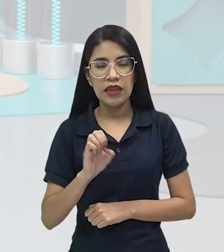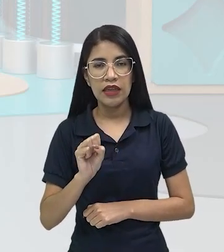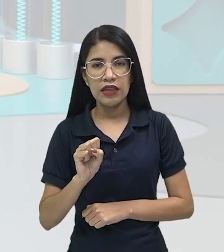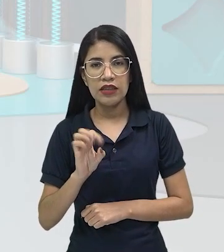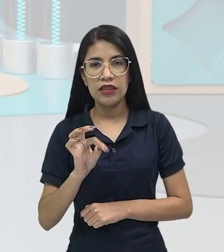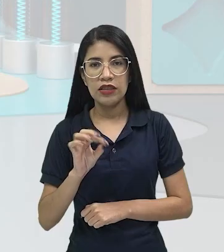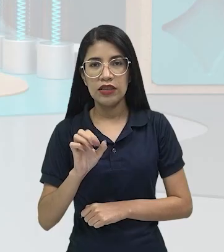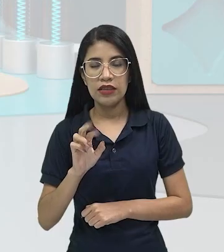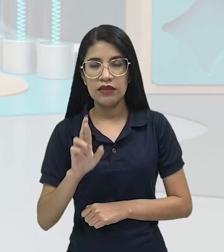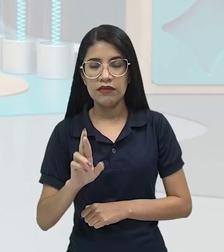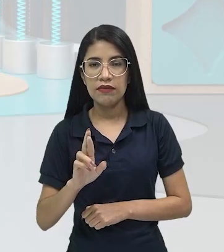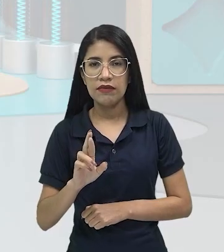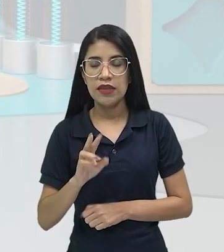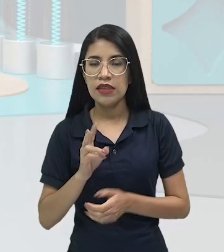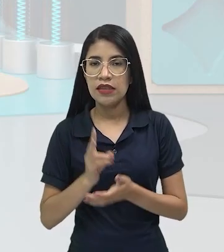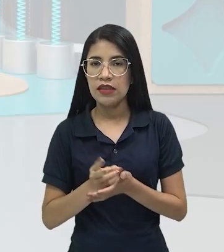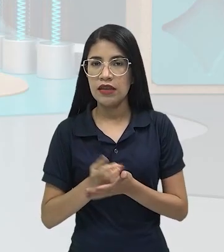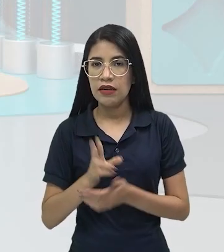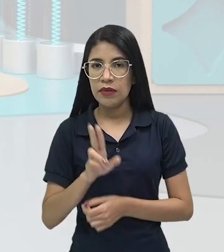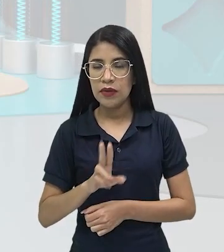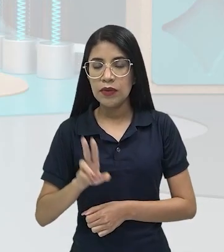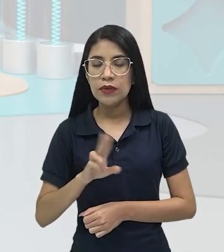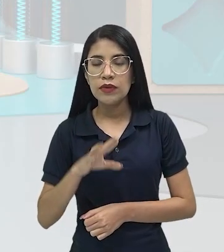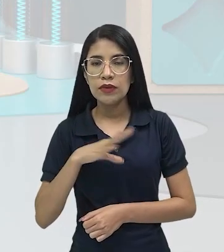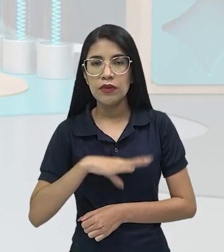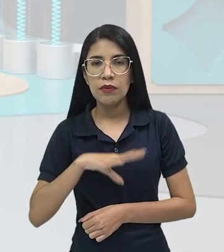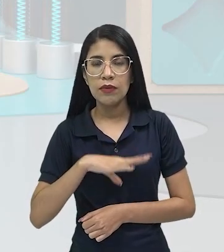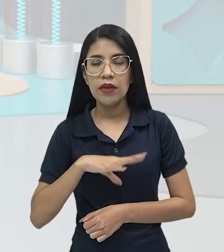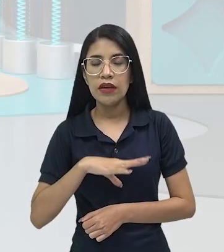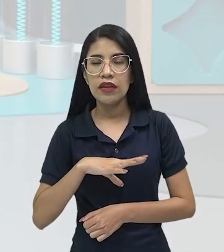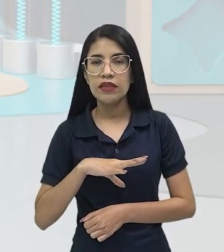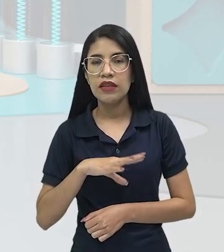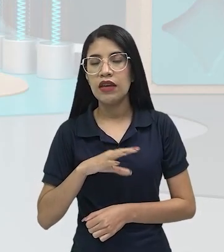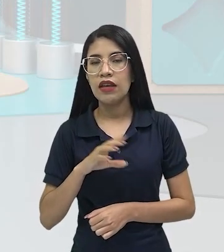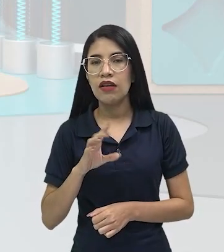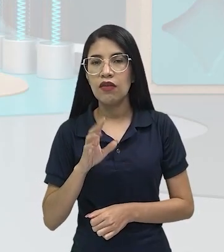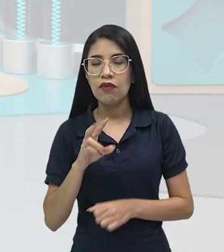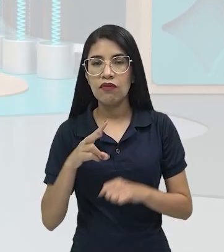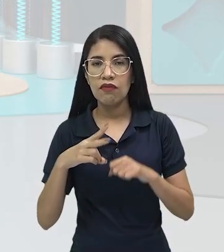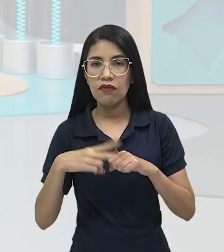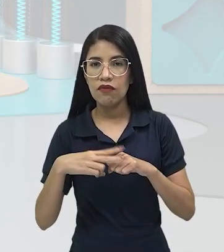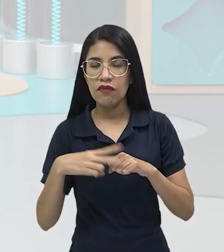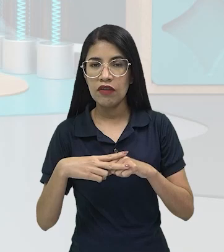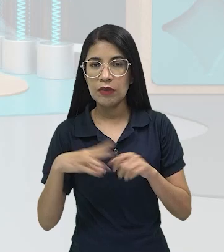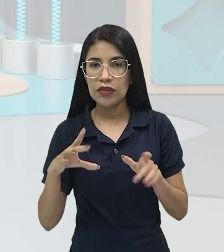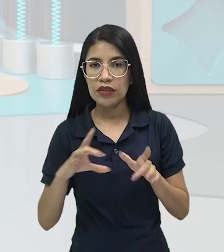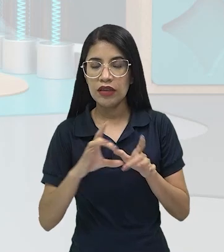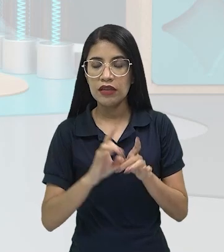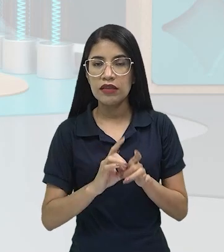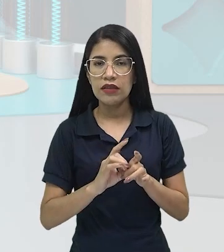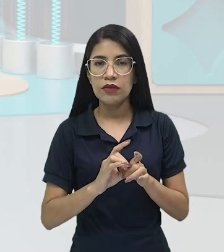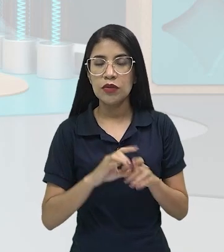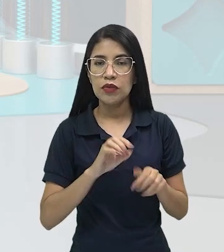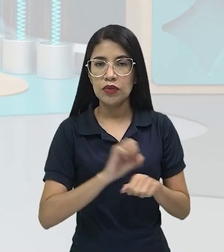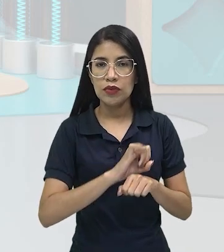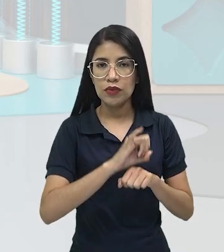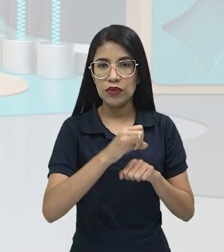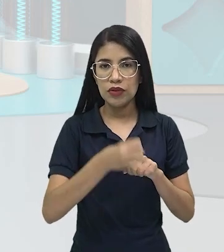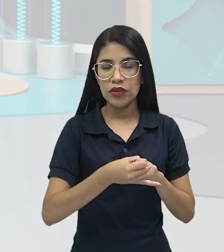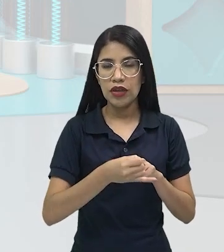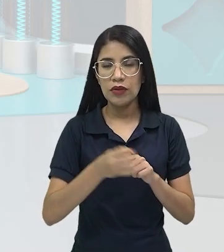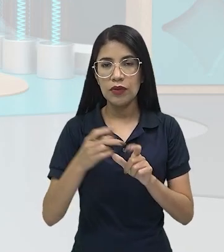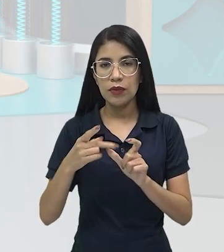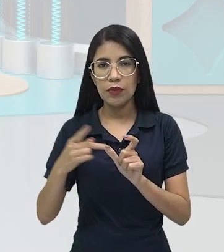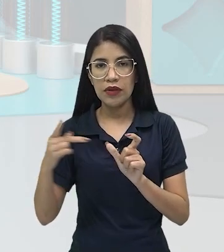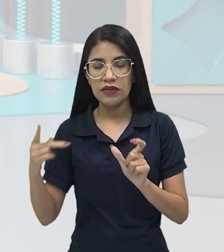língua portuguesa, geralmente sendo usado como um verbo de ligação, juntando um sujeito ao seu